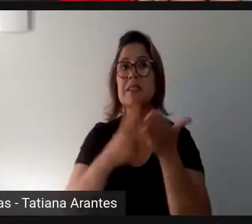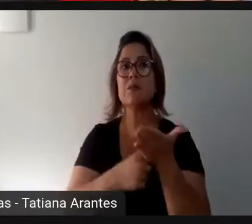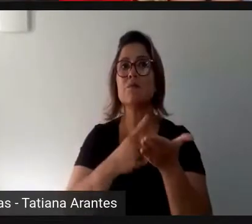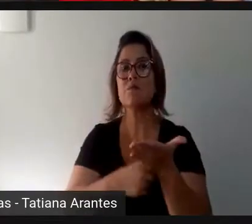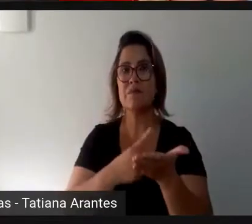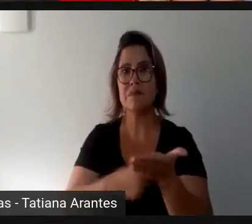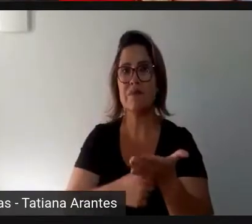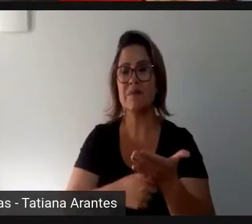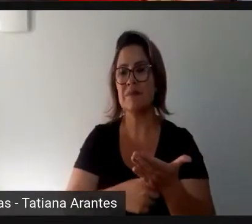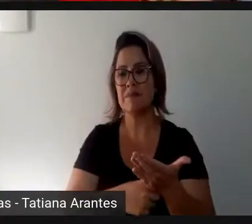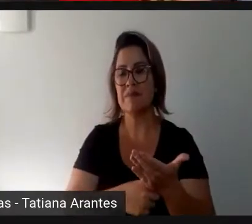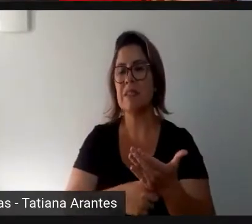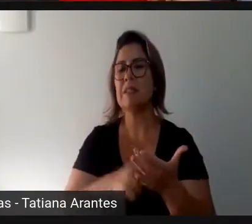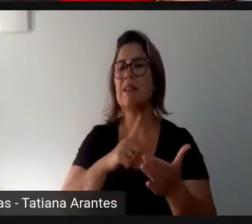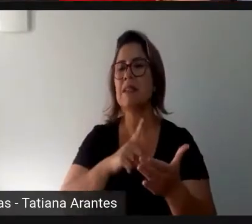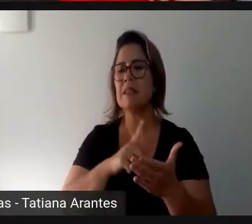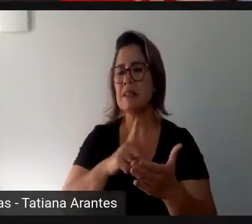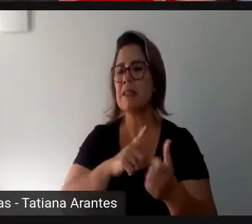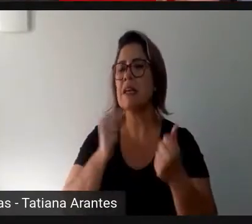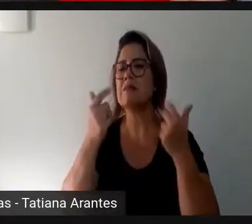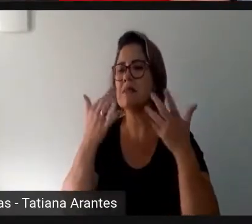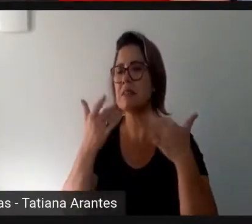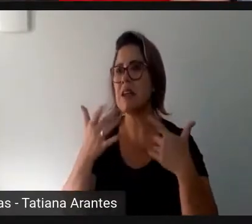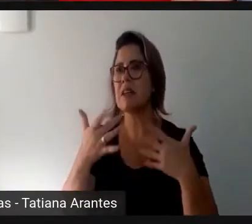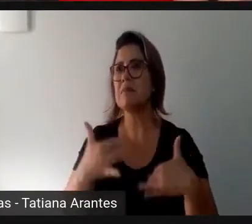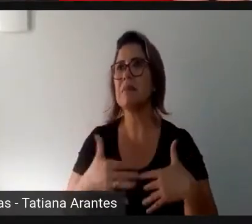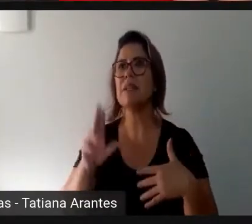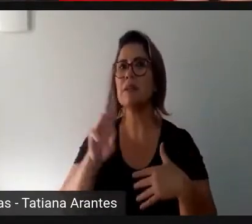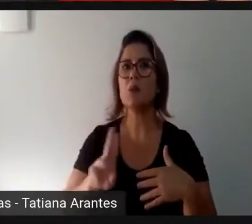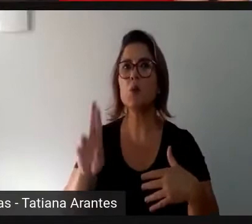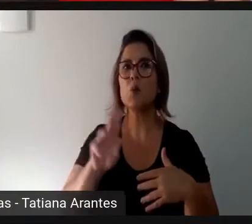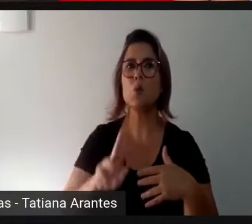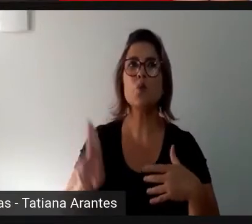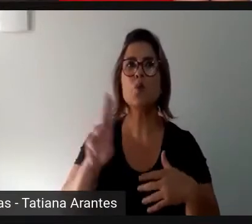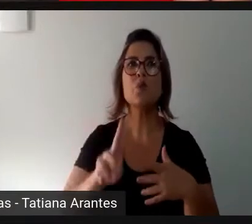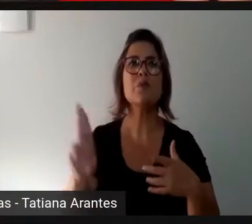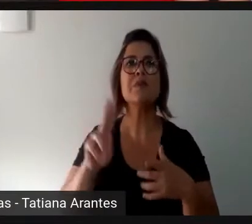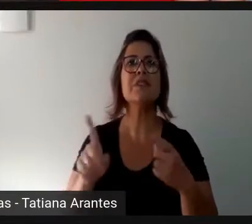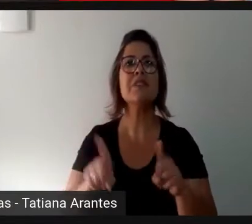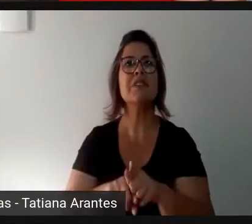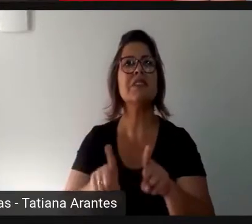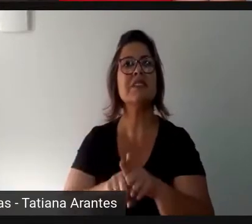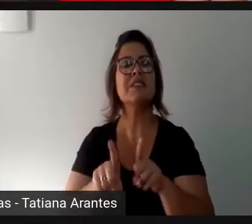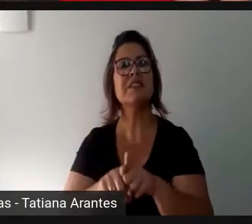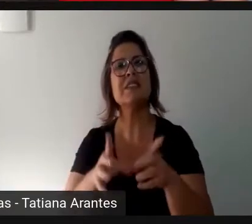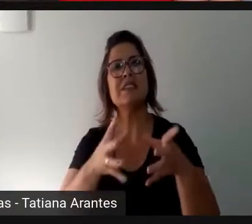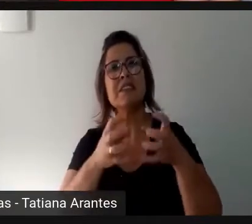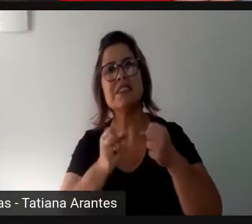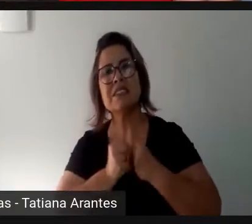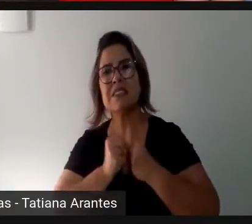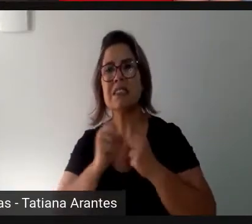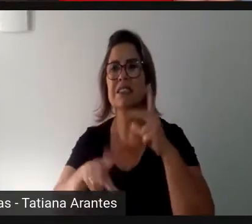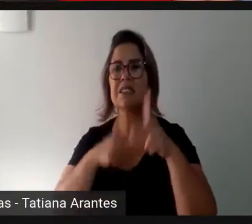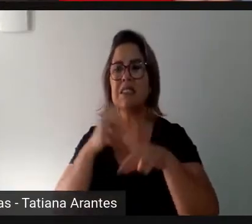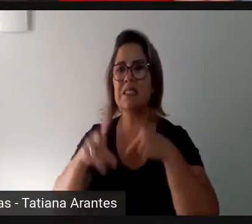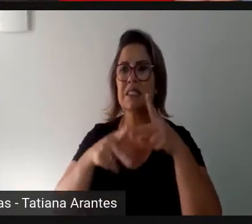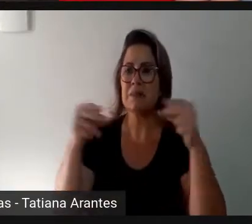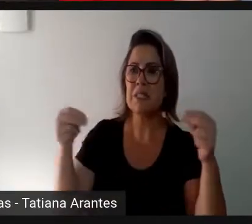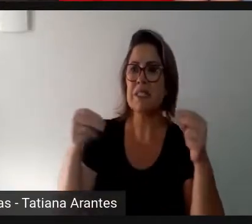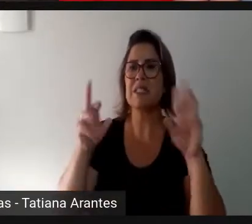teria que explicar, teria que ter uma agenda ali disponibilizada de autoridades que ele recebia, de presentes, de reuniões, de